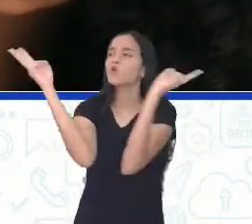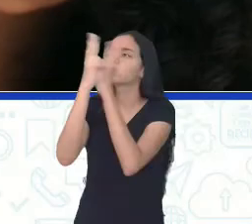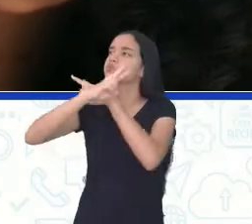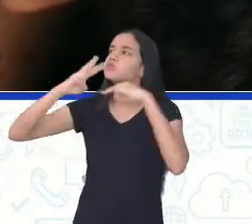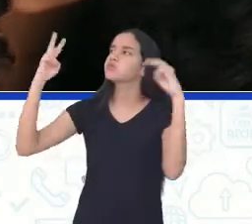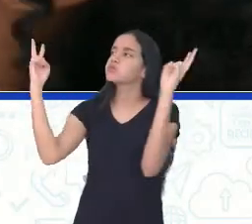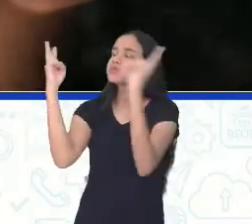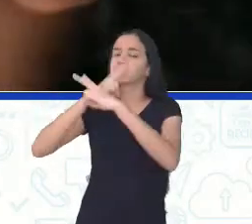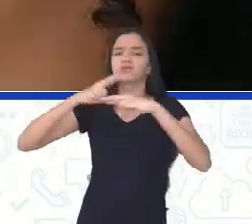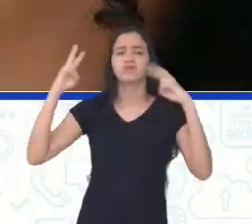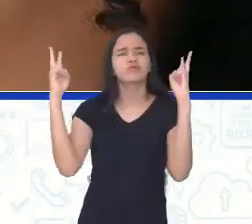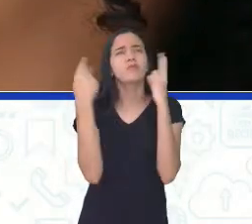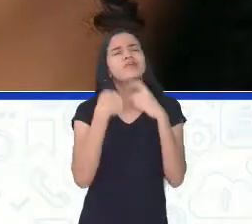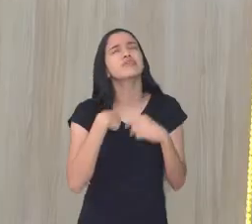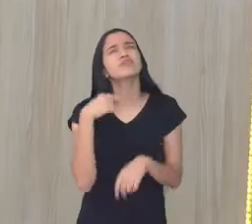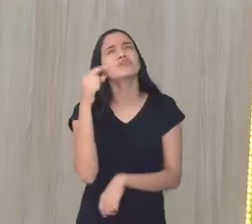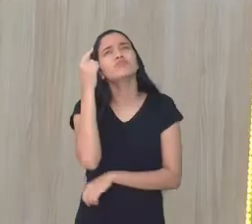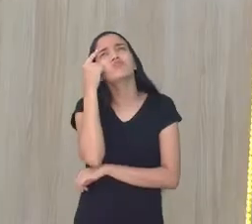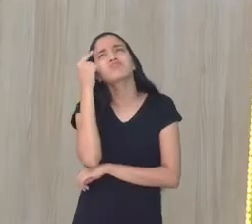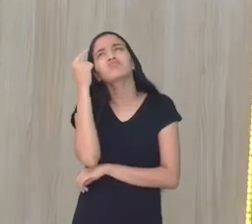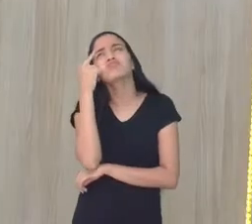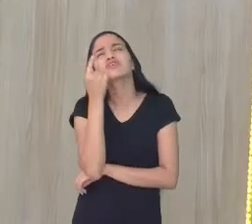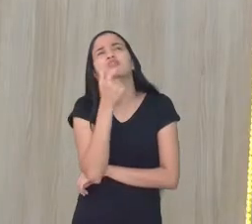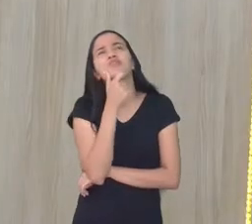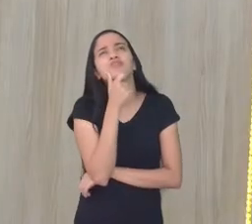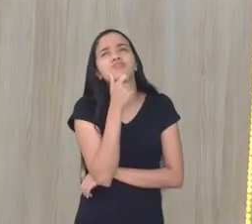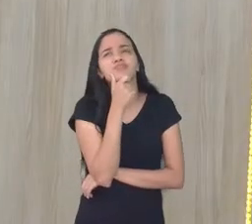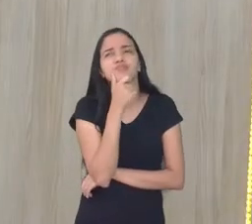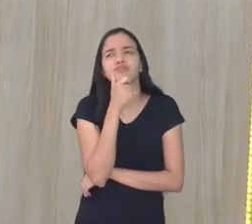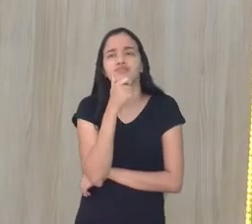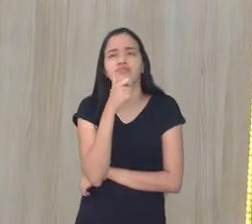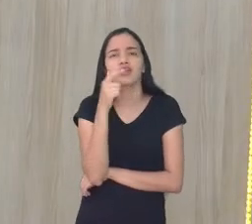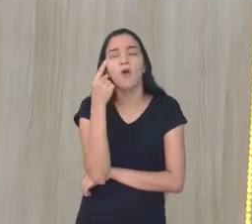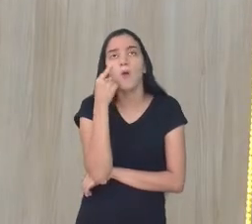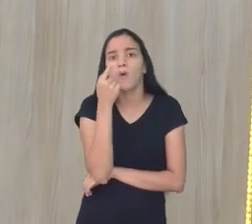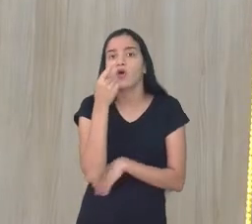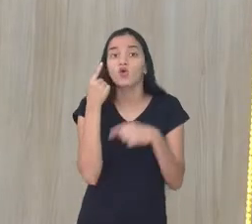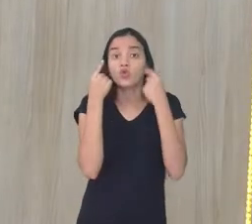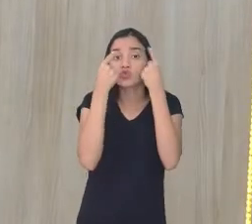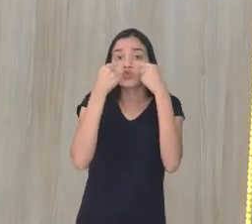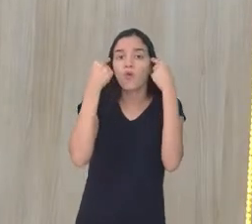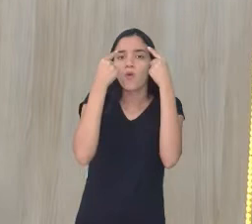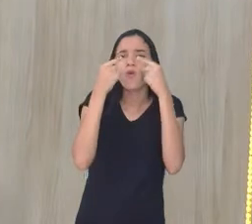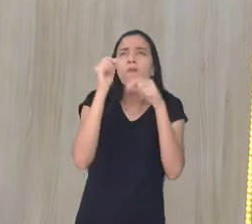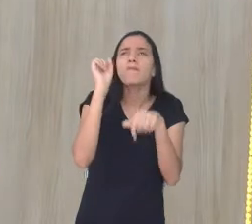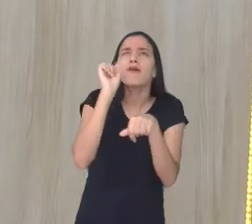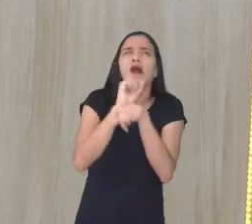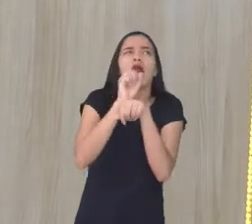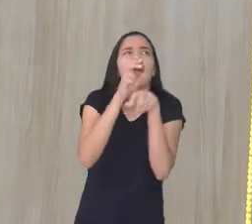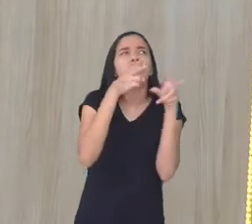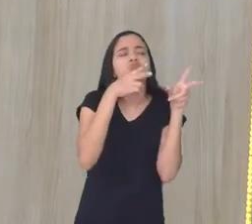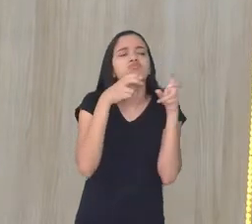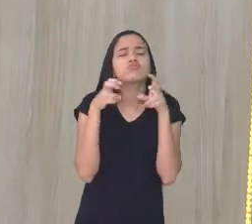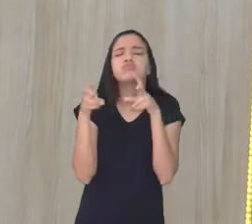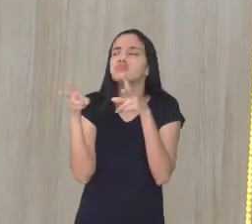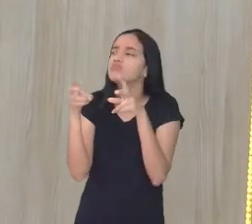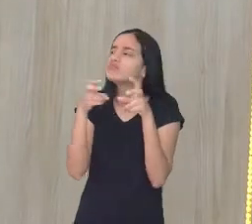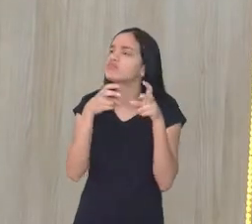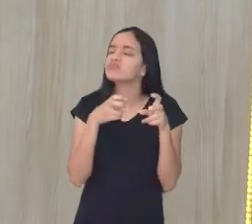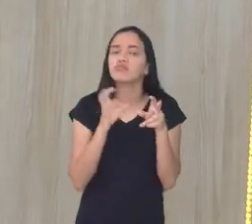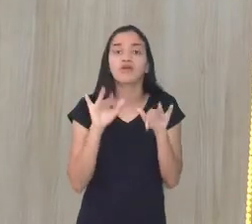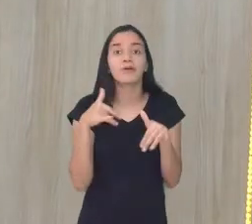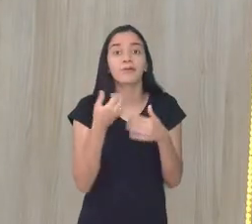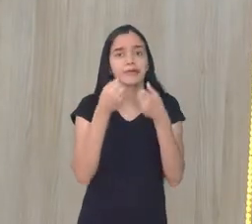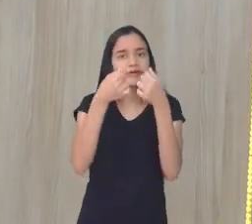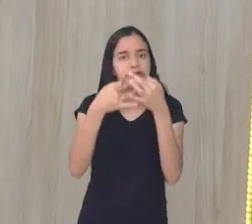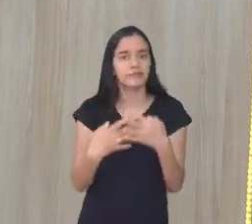para a gente questionar, né? Ela está com os olhinhos aí parados, observando alguma coisa, ou apenas, né, como eu